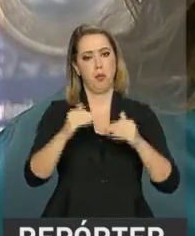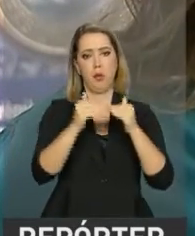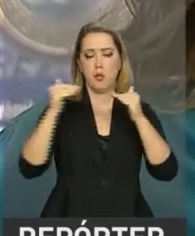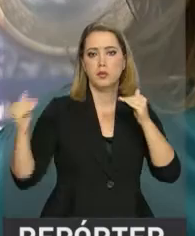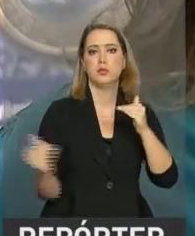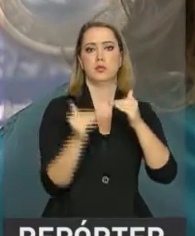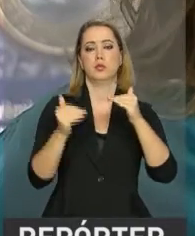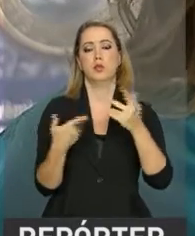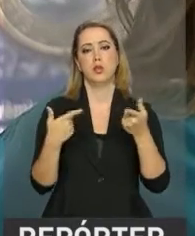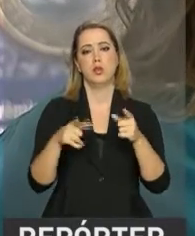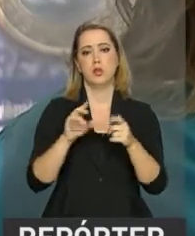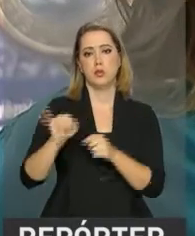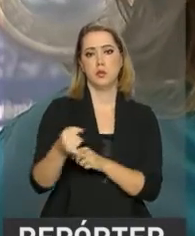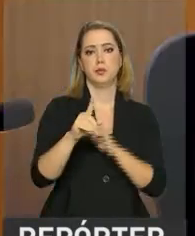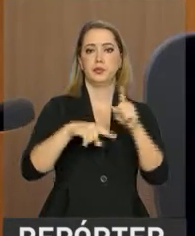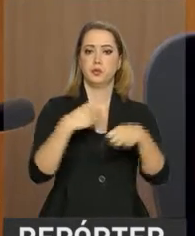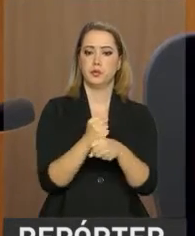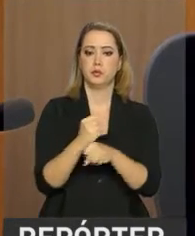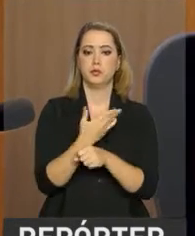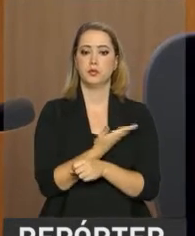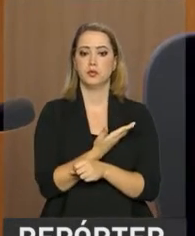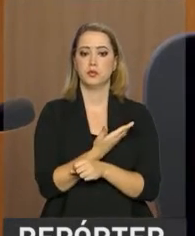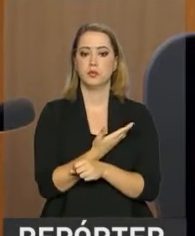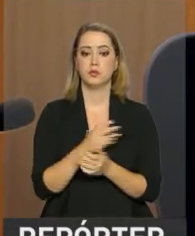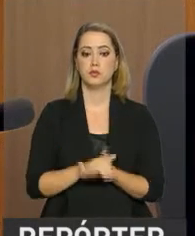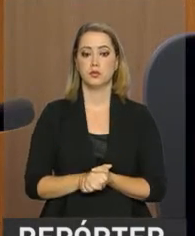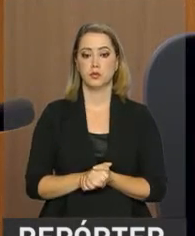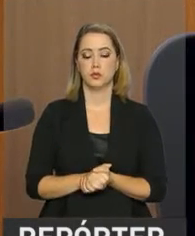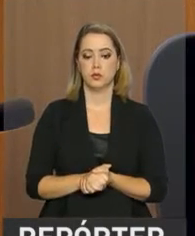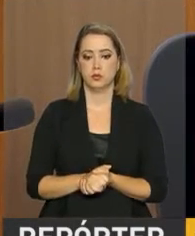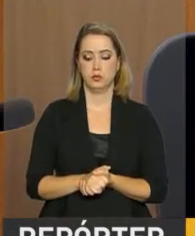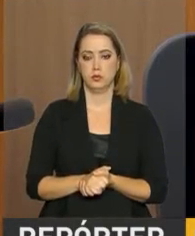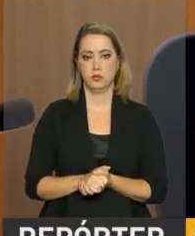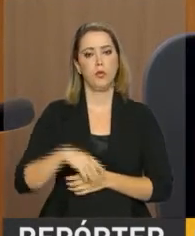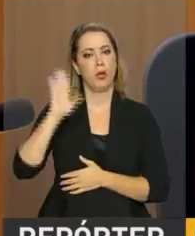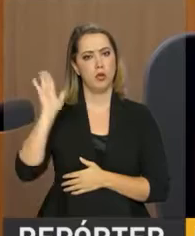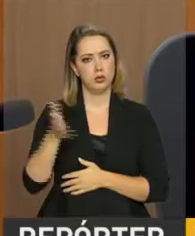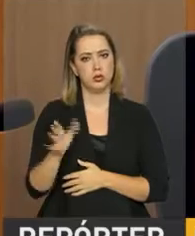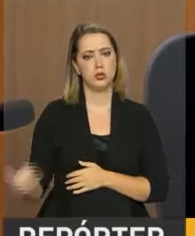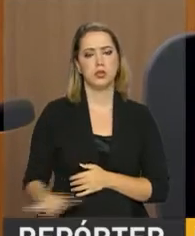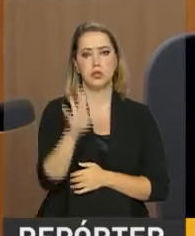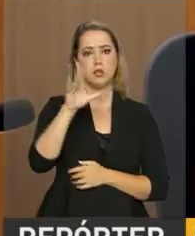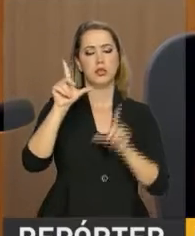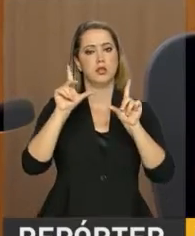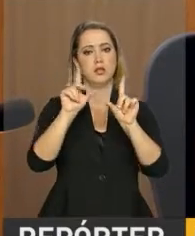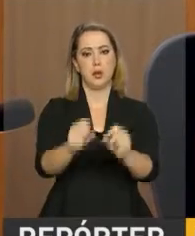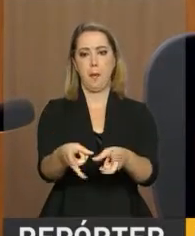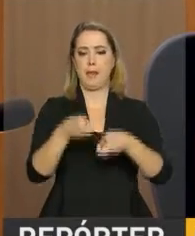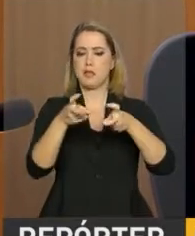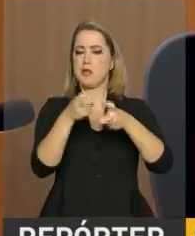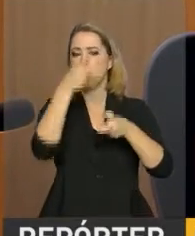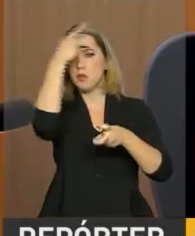de política monetária em janeiro do ano que vem o som será perceber os cash em 2000 a gente já esteja sendo